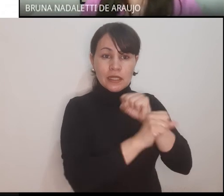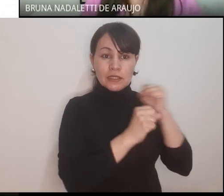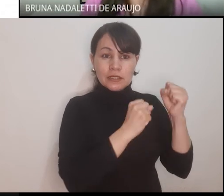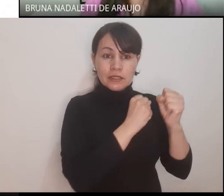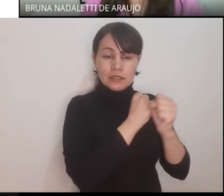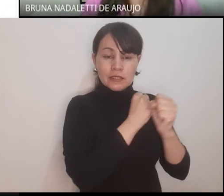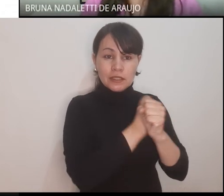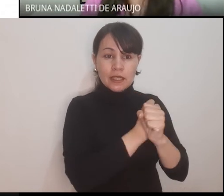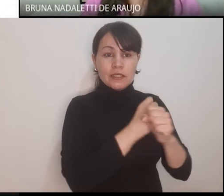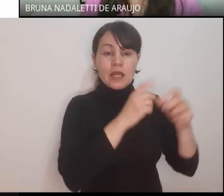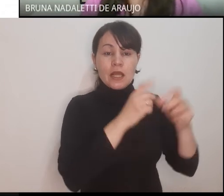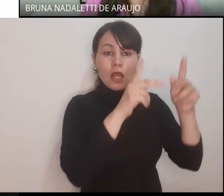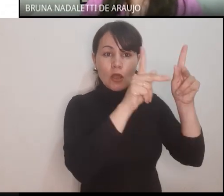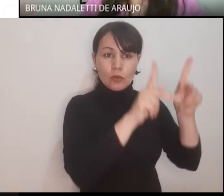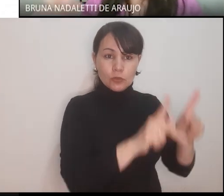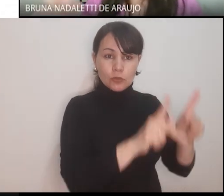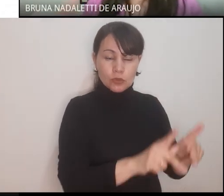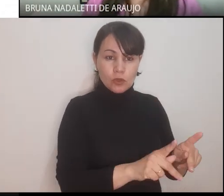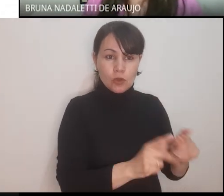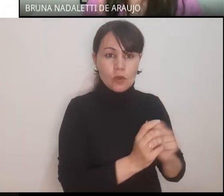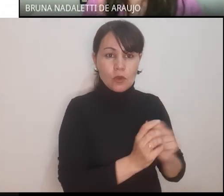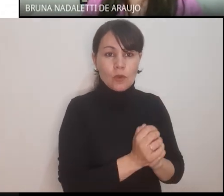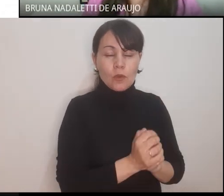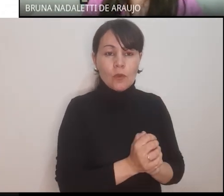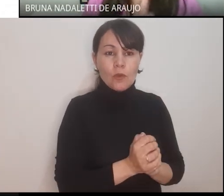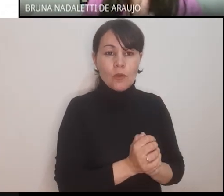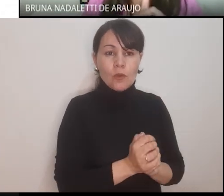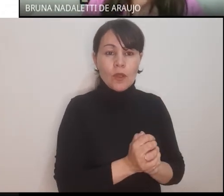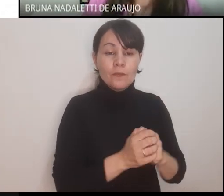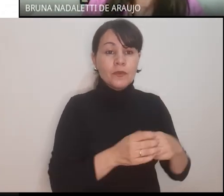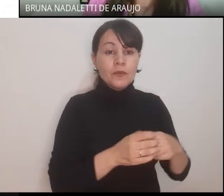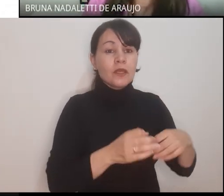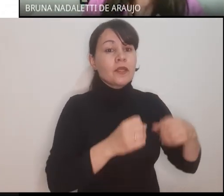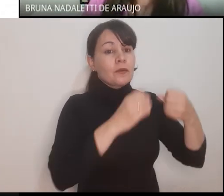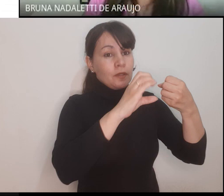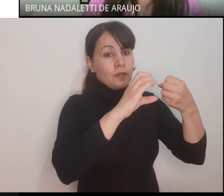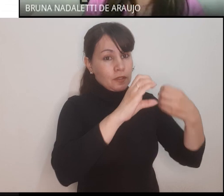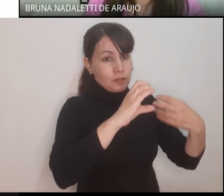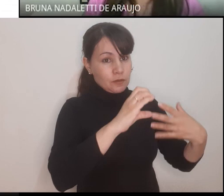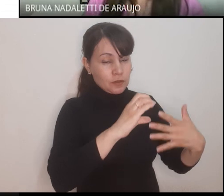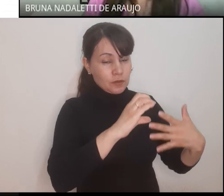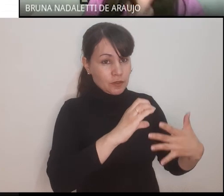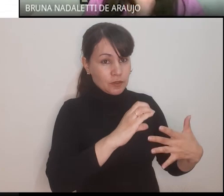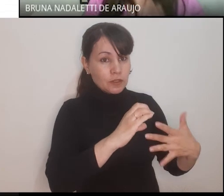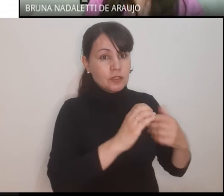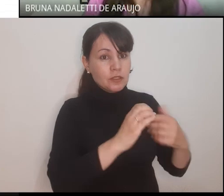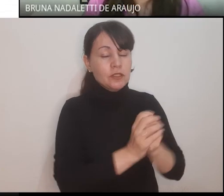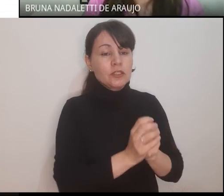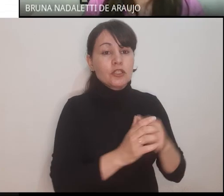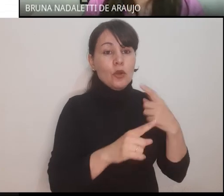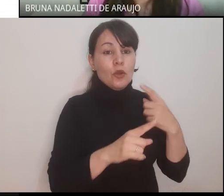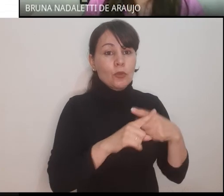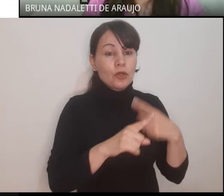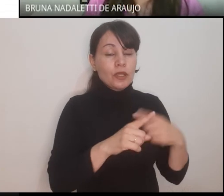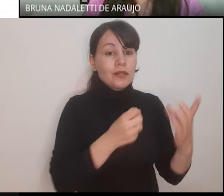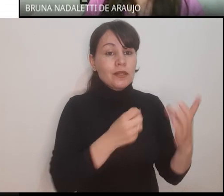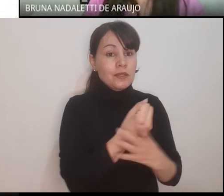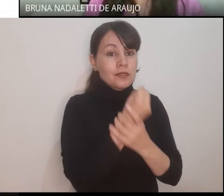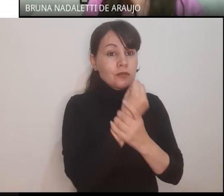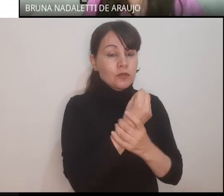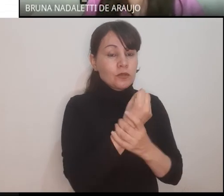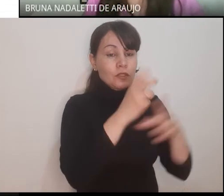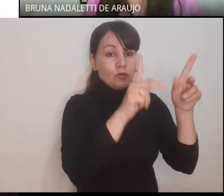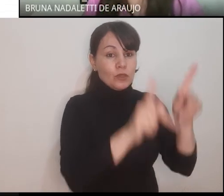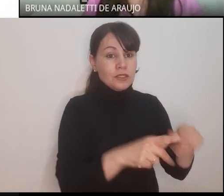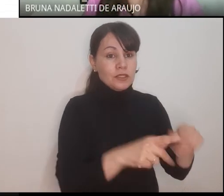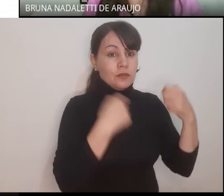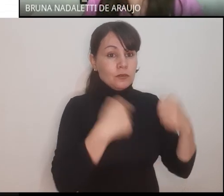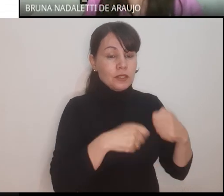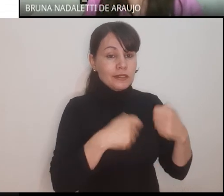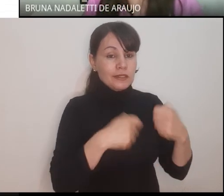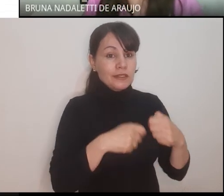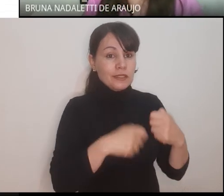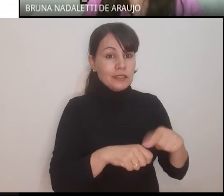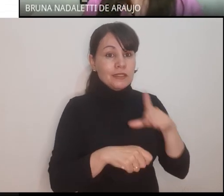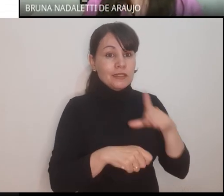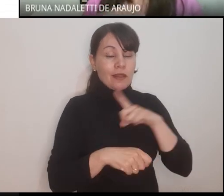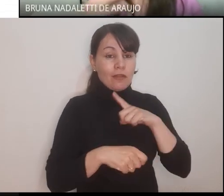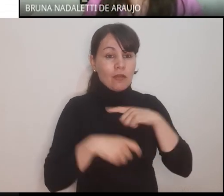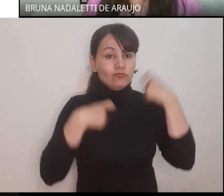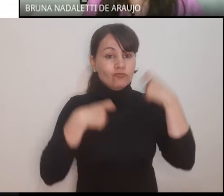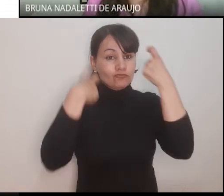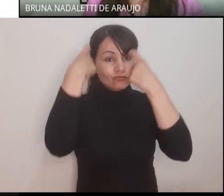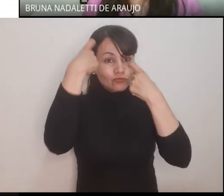prestada ao paciente, e que isso justifica também o porquê segurança do paciente precisa ser uma